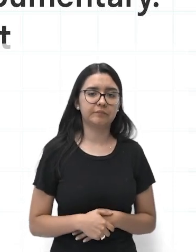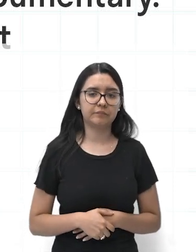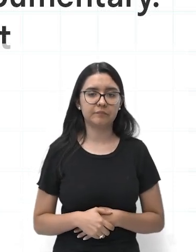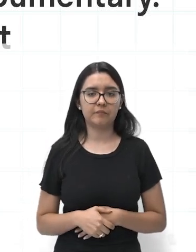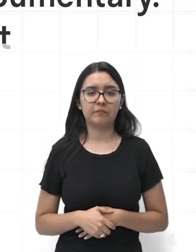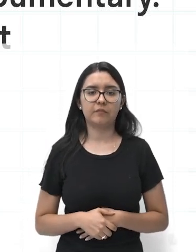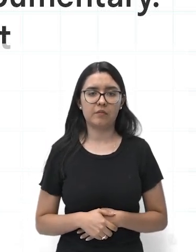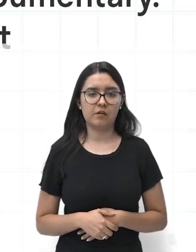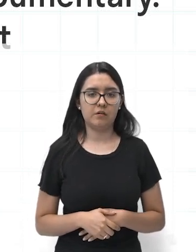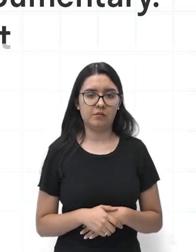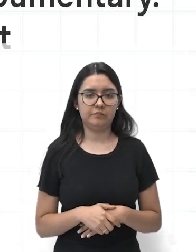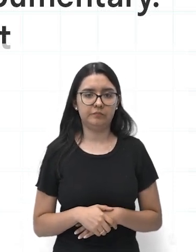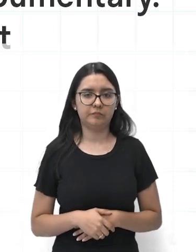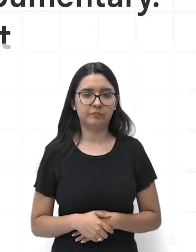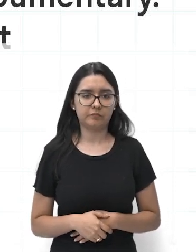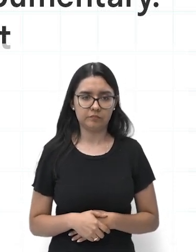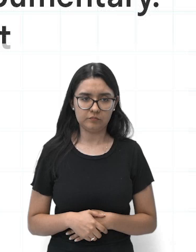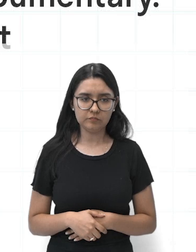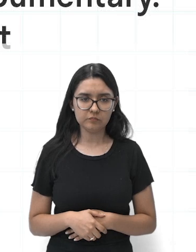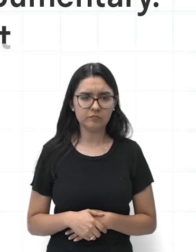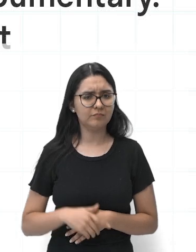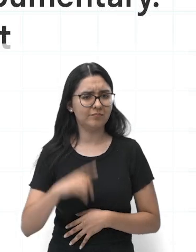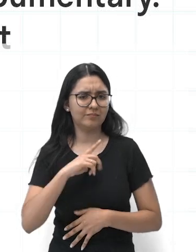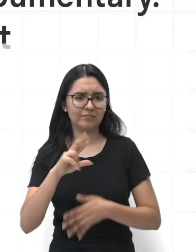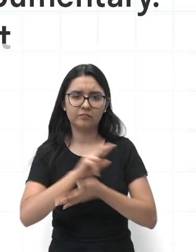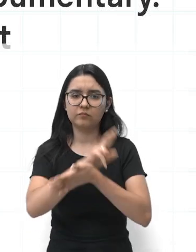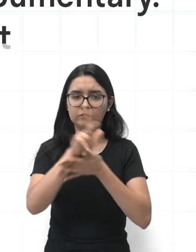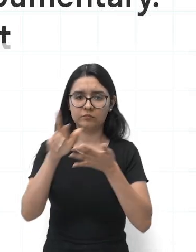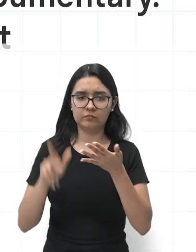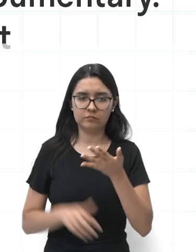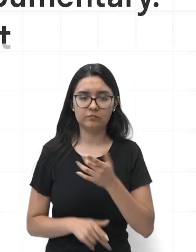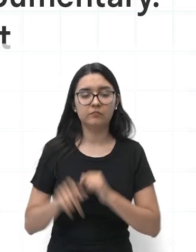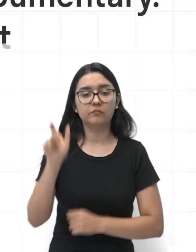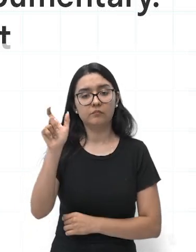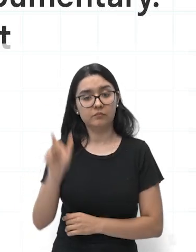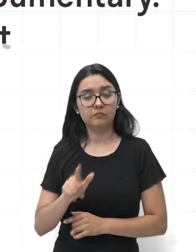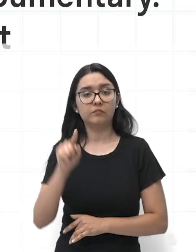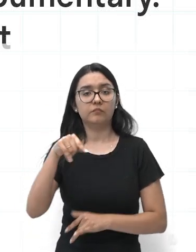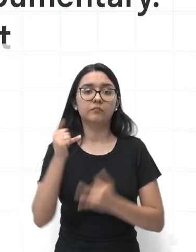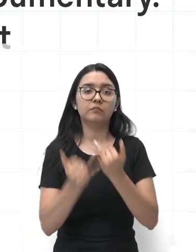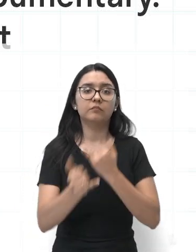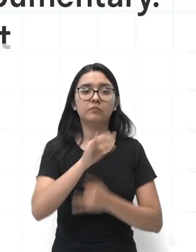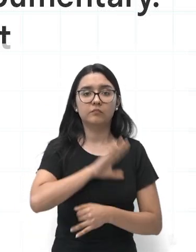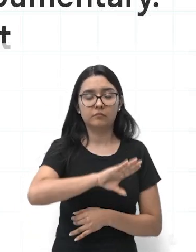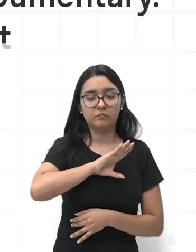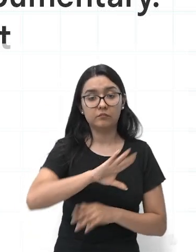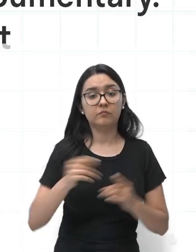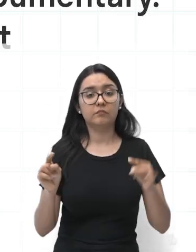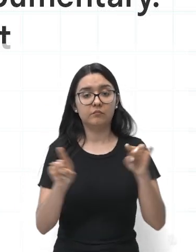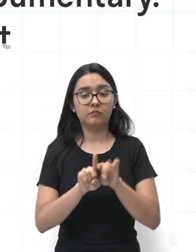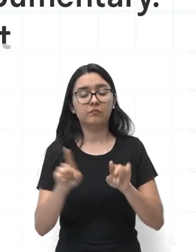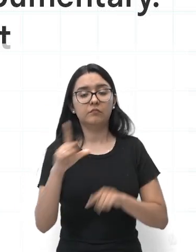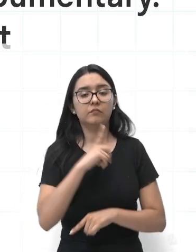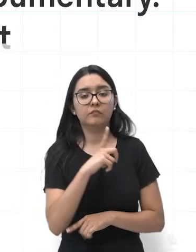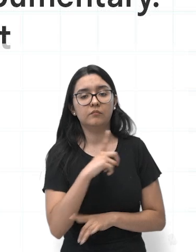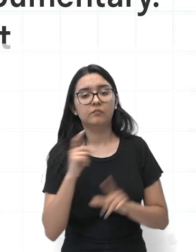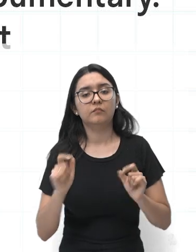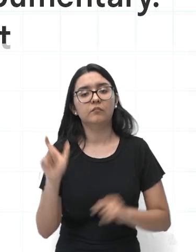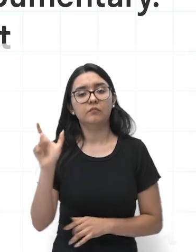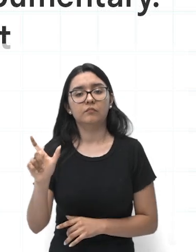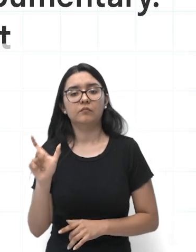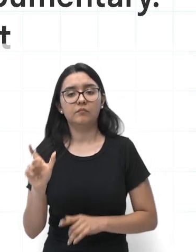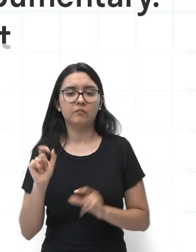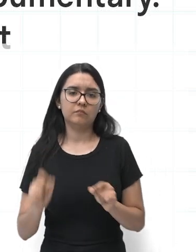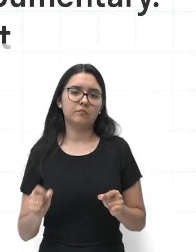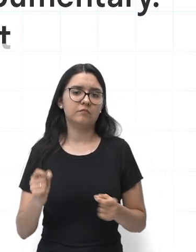documentary, finally, rest. Tem algumas palavras aqui que são cognatas. Nós também temos palavras que